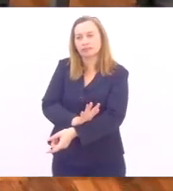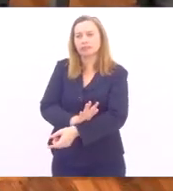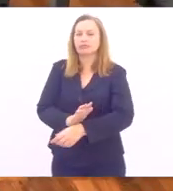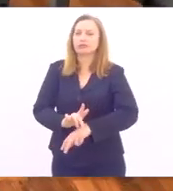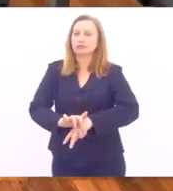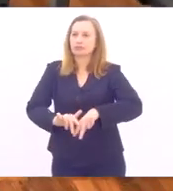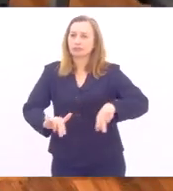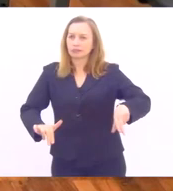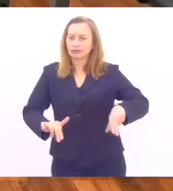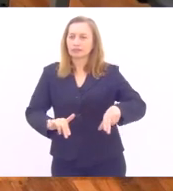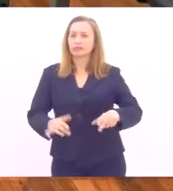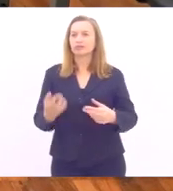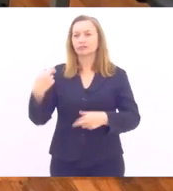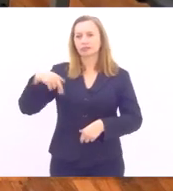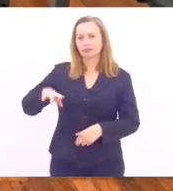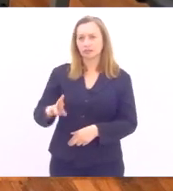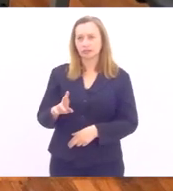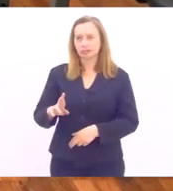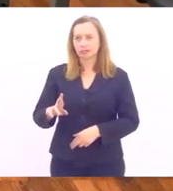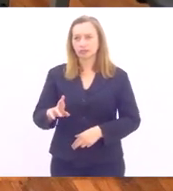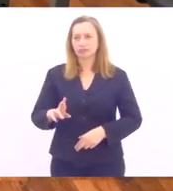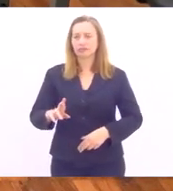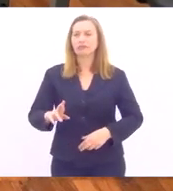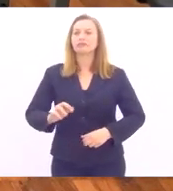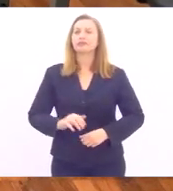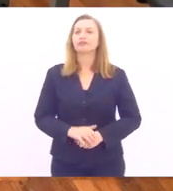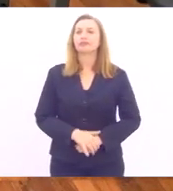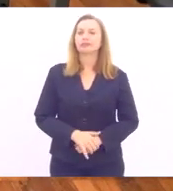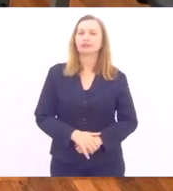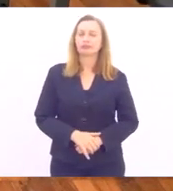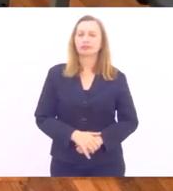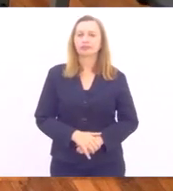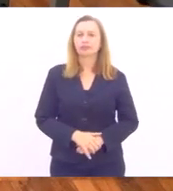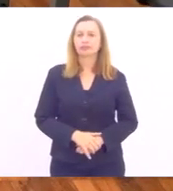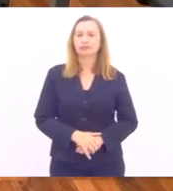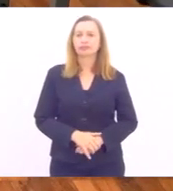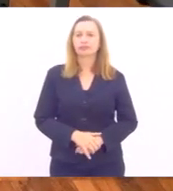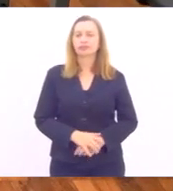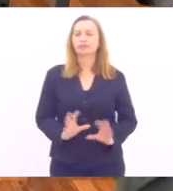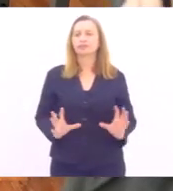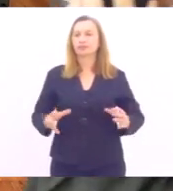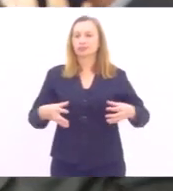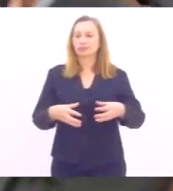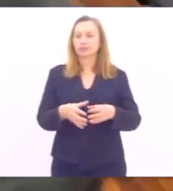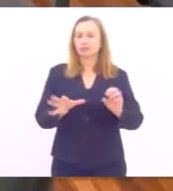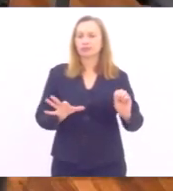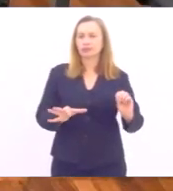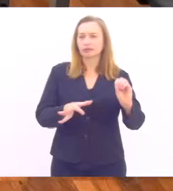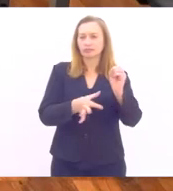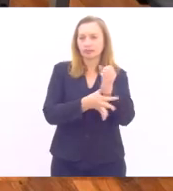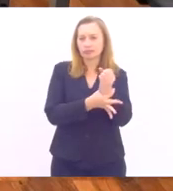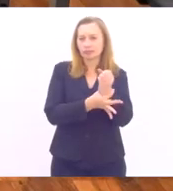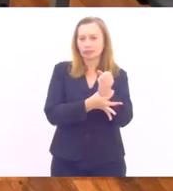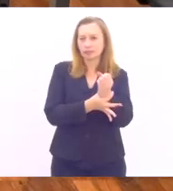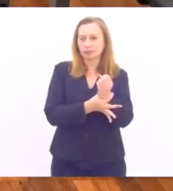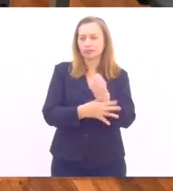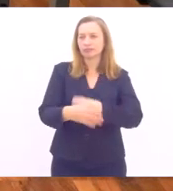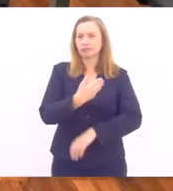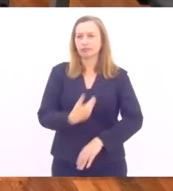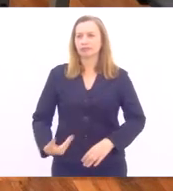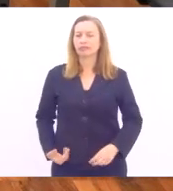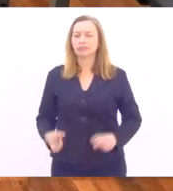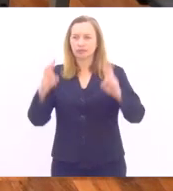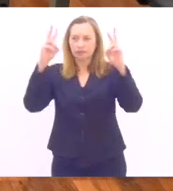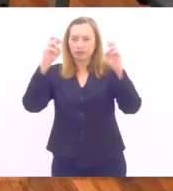Etnia, Religião e Procedência Nacional e Comissão de Segurança Pública e Assuntos